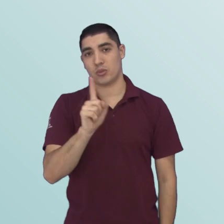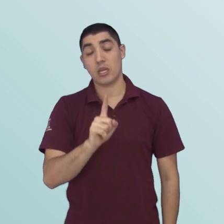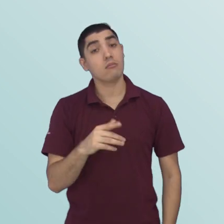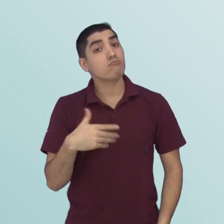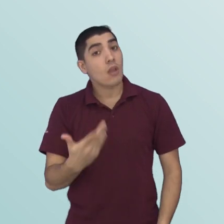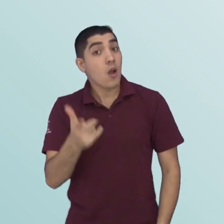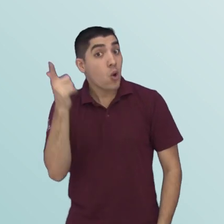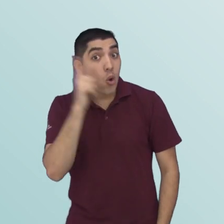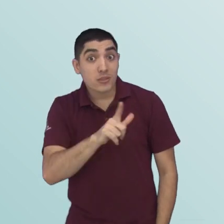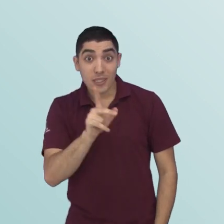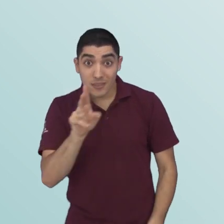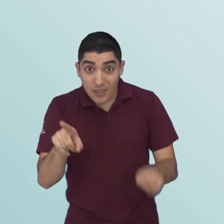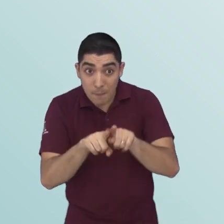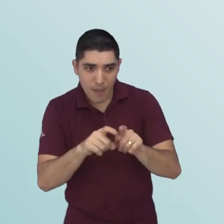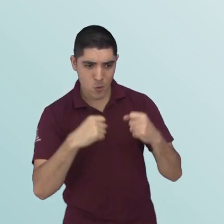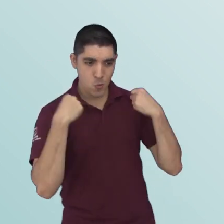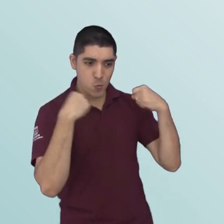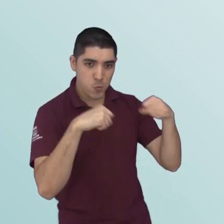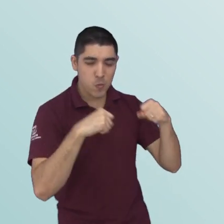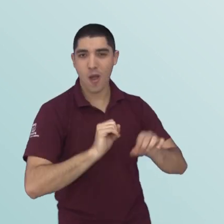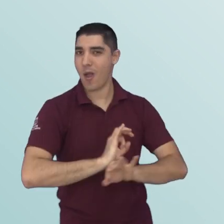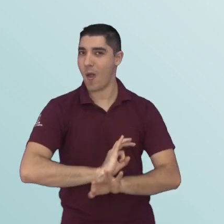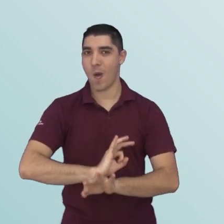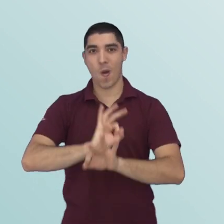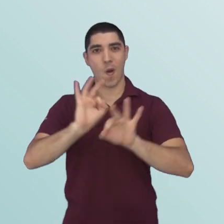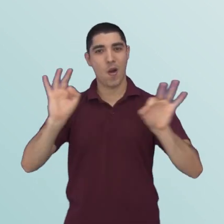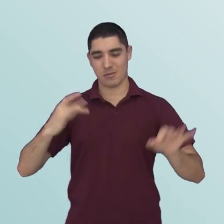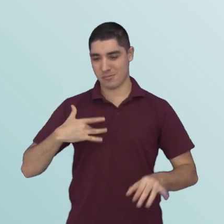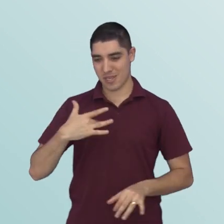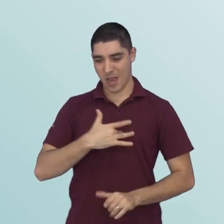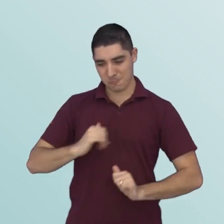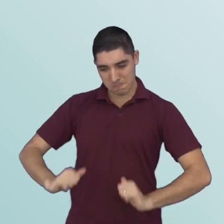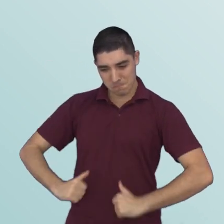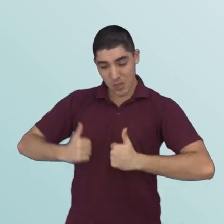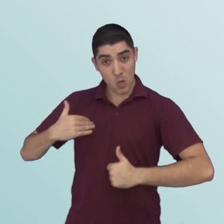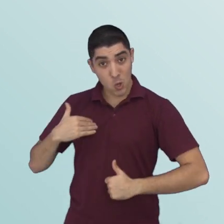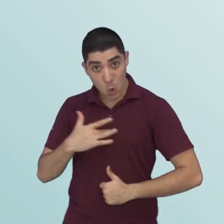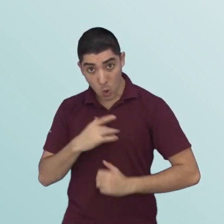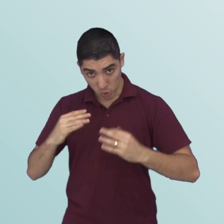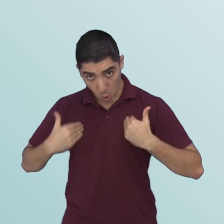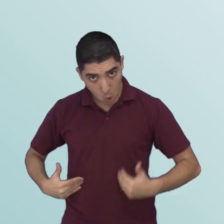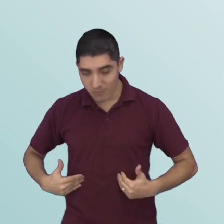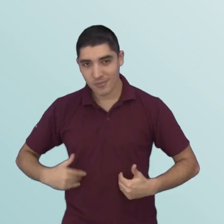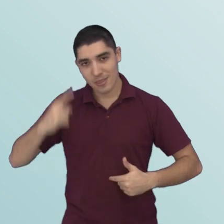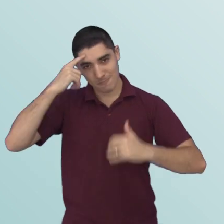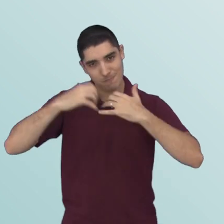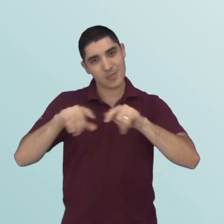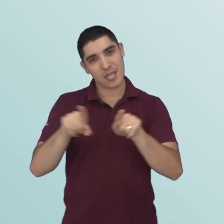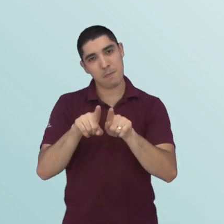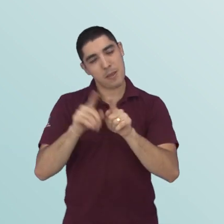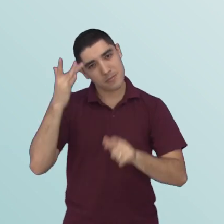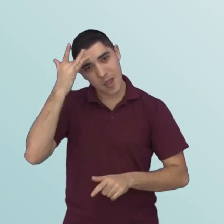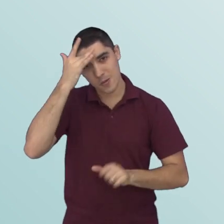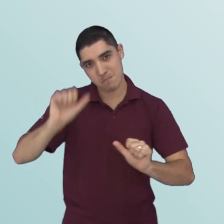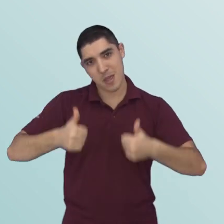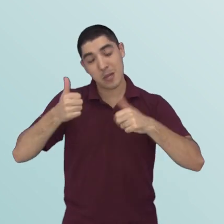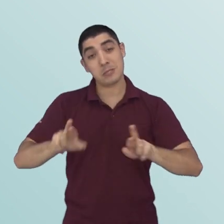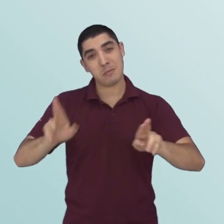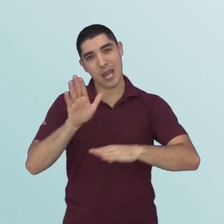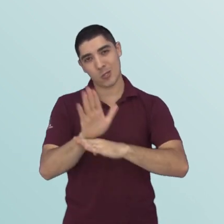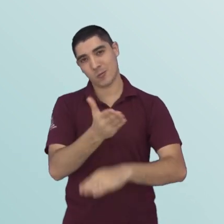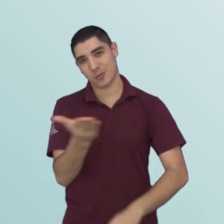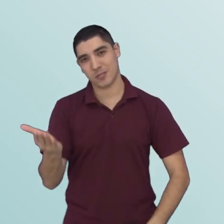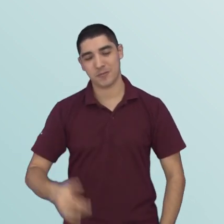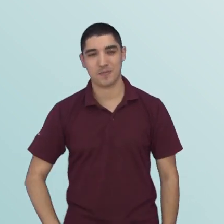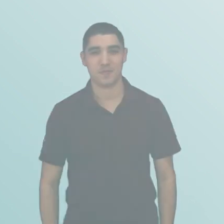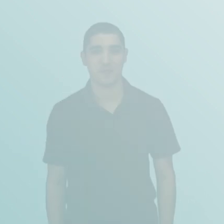saúde e se você puder incluir uma atividade física será muito bem-vindo não só pro corpo mas para a mente Então é isso